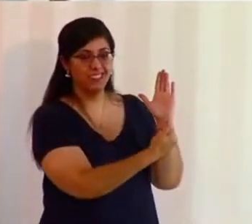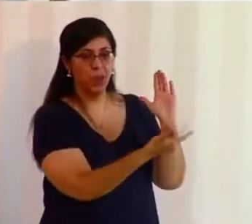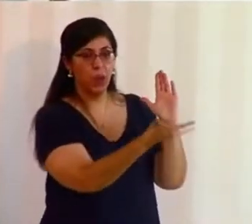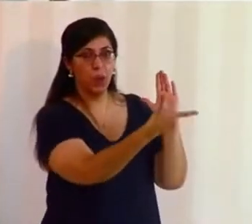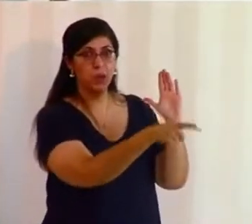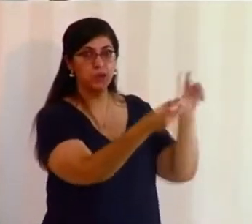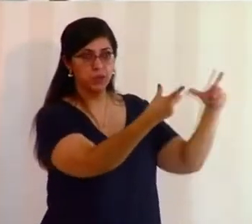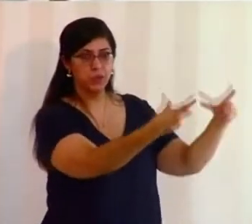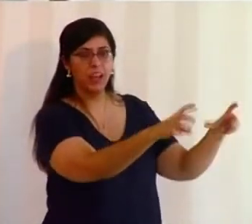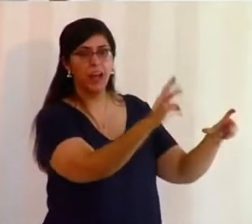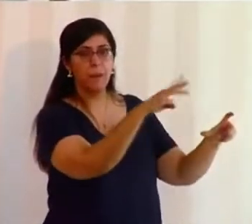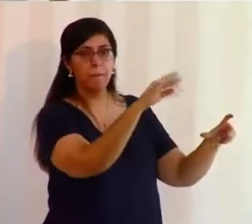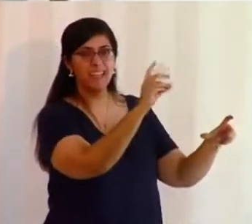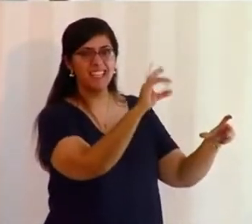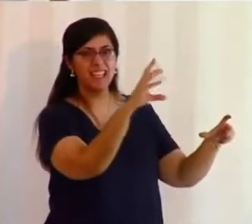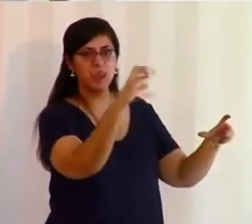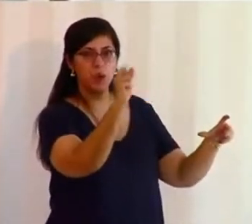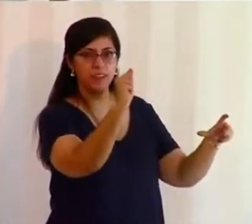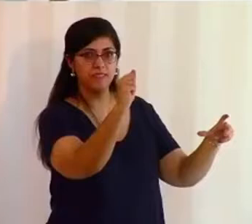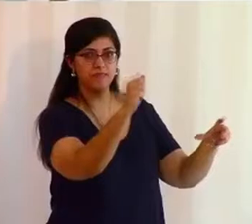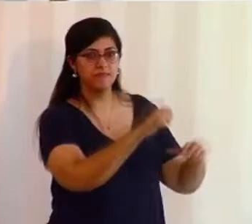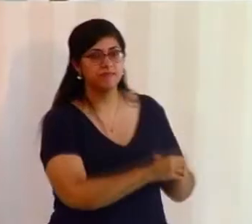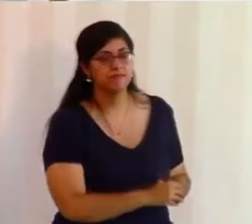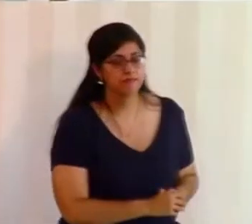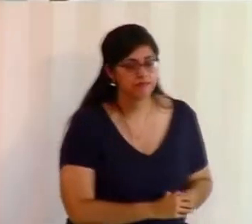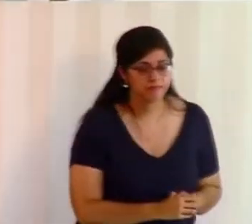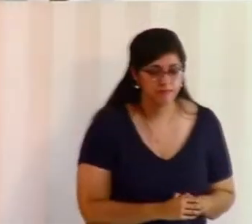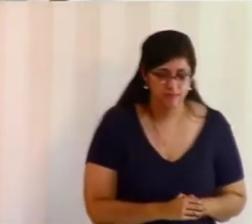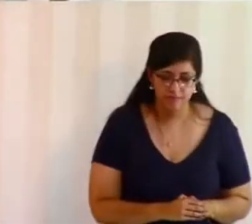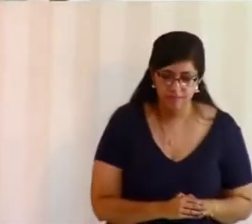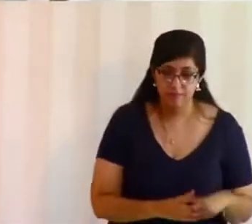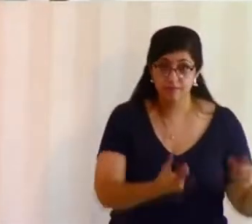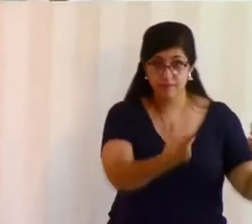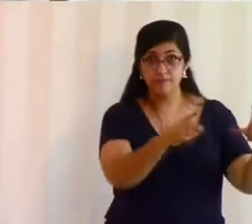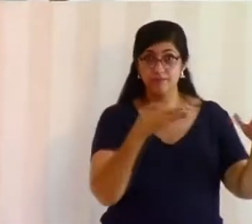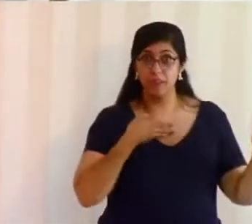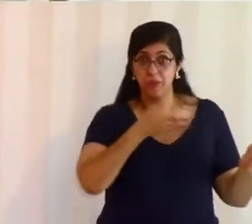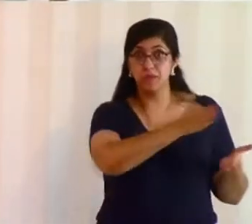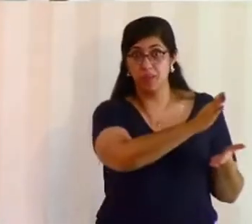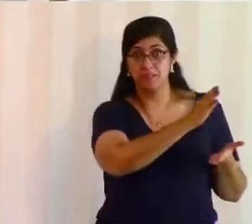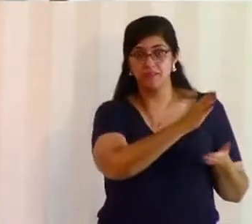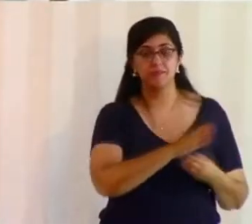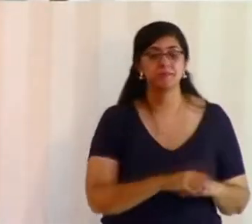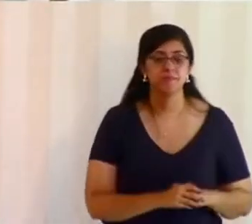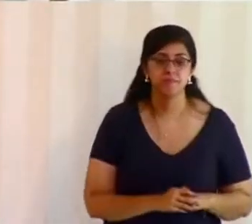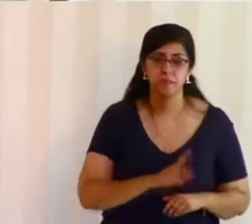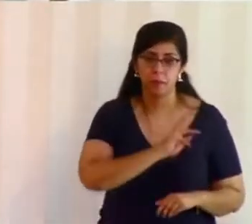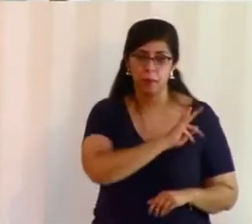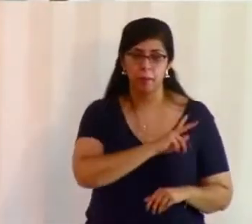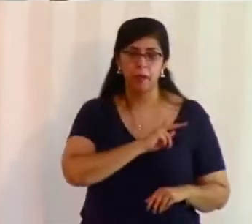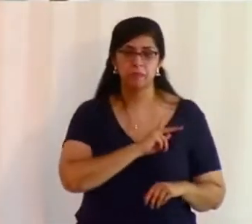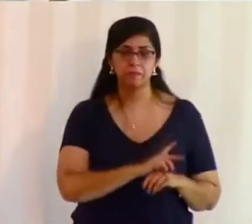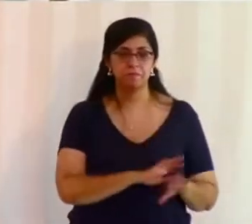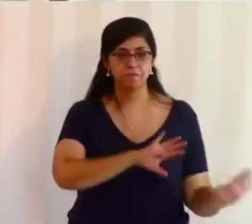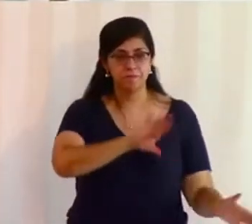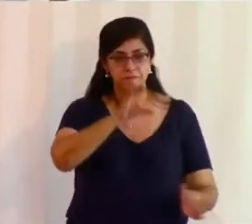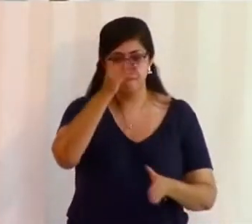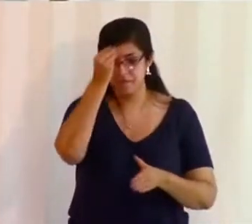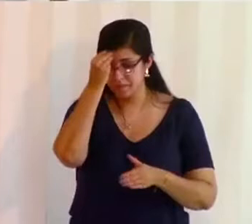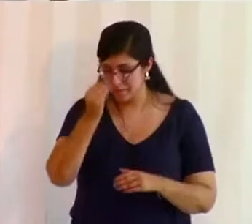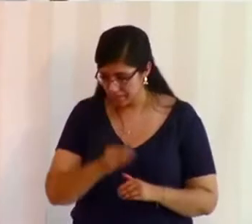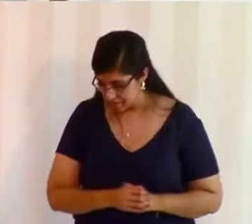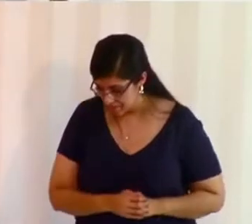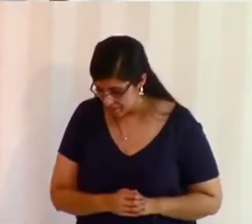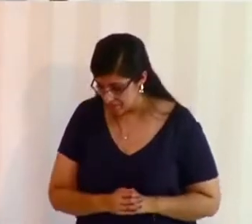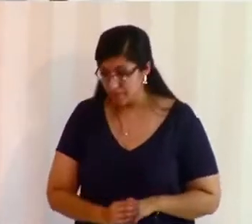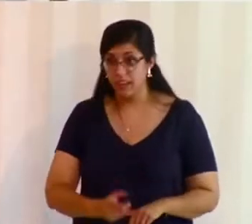quero aplicar essa primeira situação, essa primeira mensagem, dizendo que assim como eu e você,